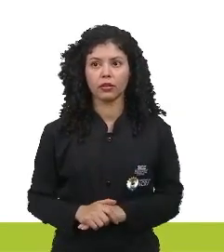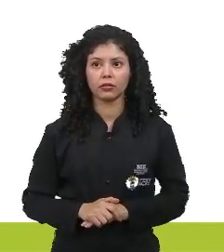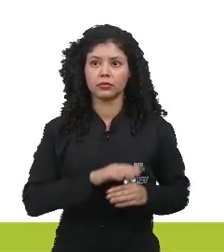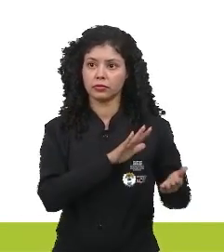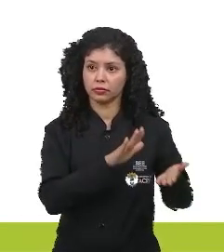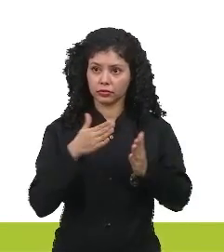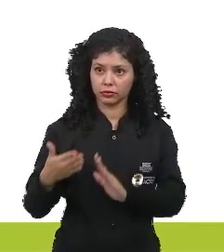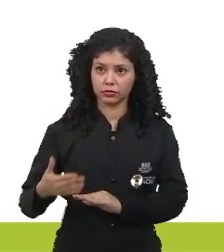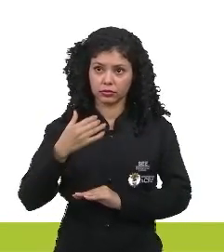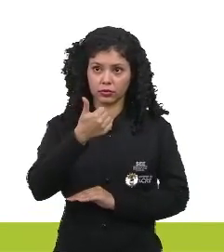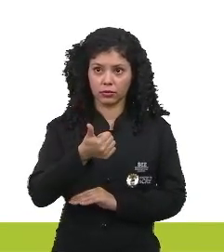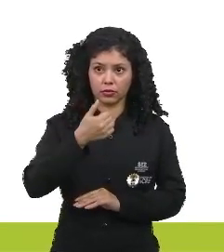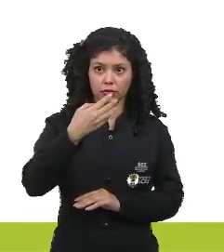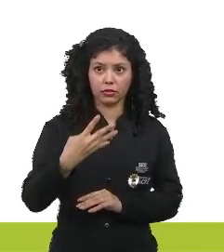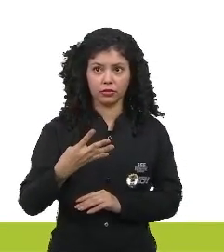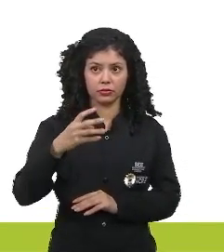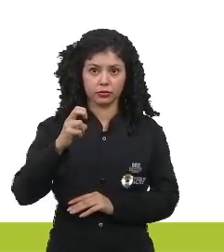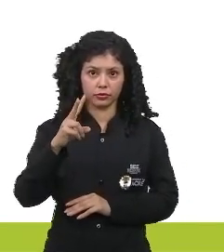partir de